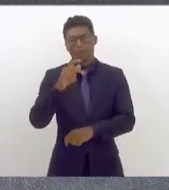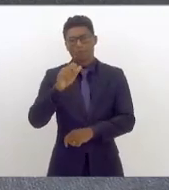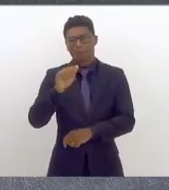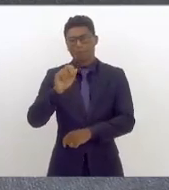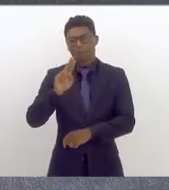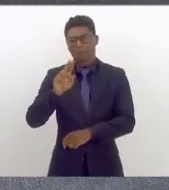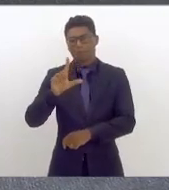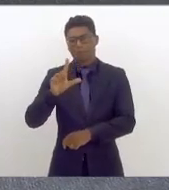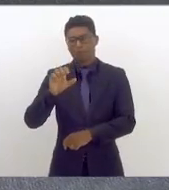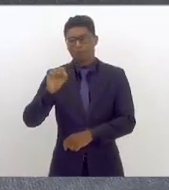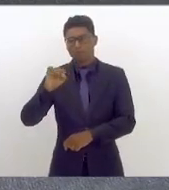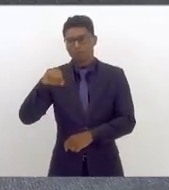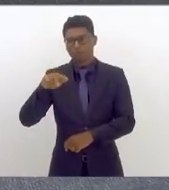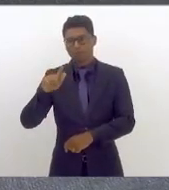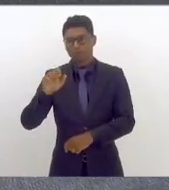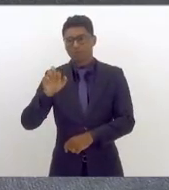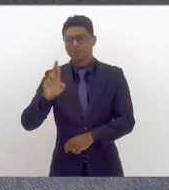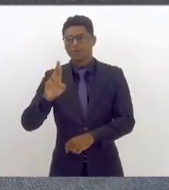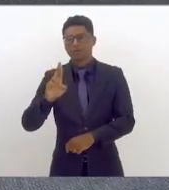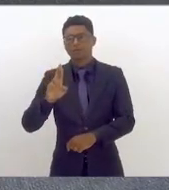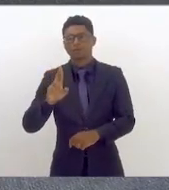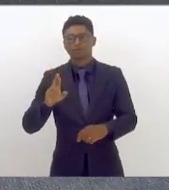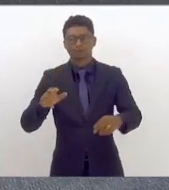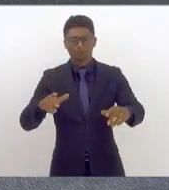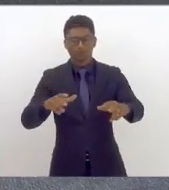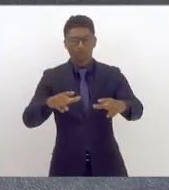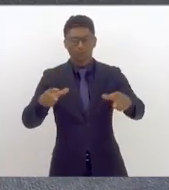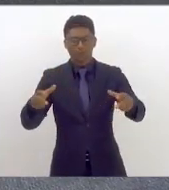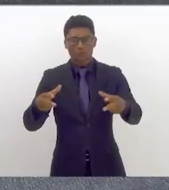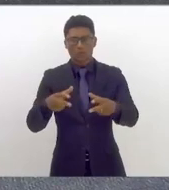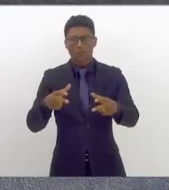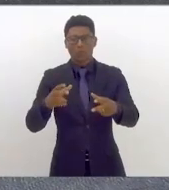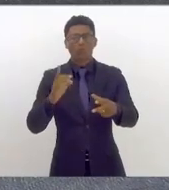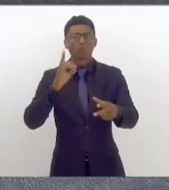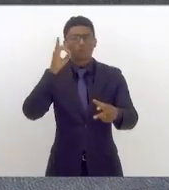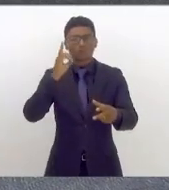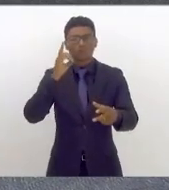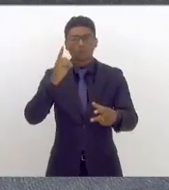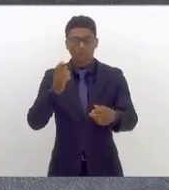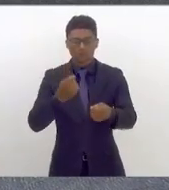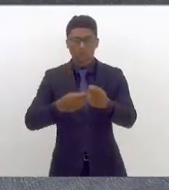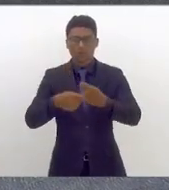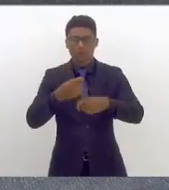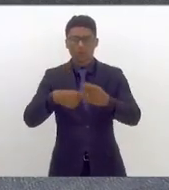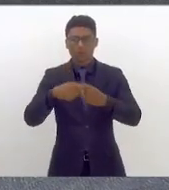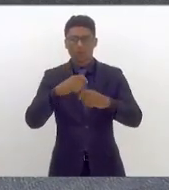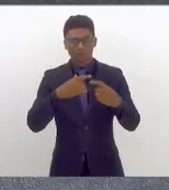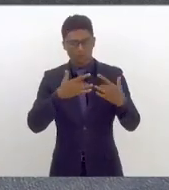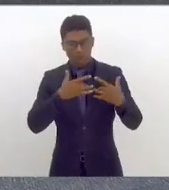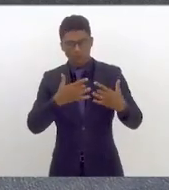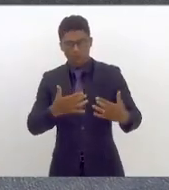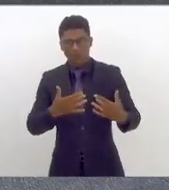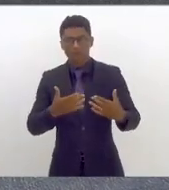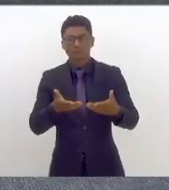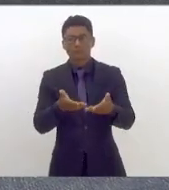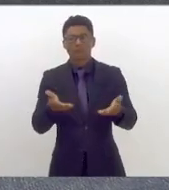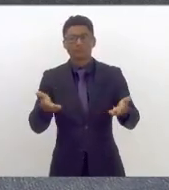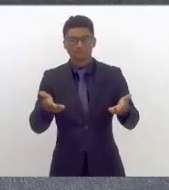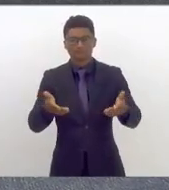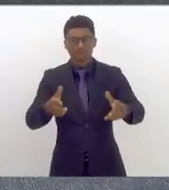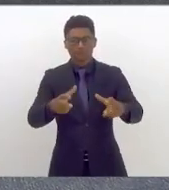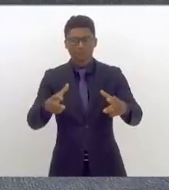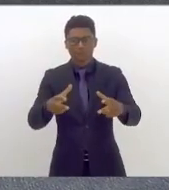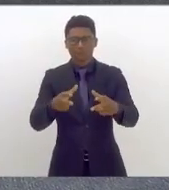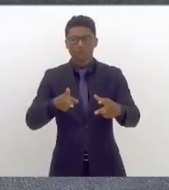pela Frente Parlamentar de Economia Solidária, né, nossa Frente de Ecosol, que vem sendo presidida de